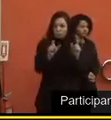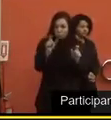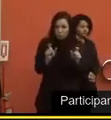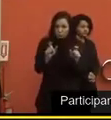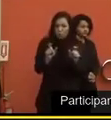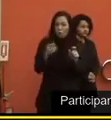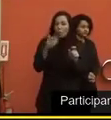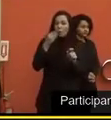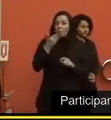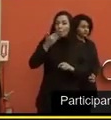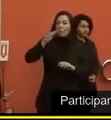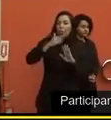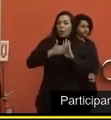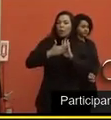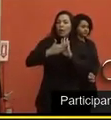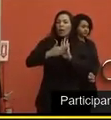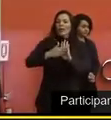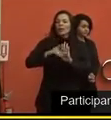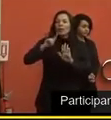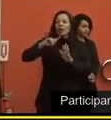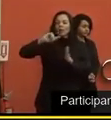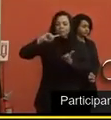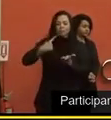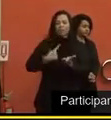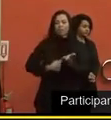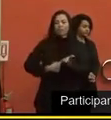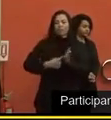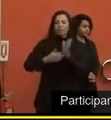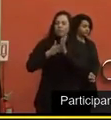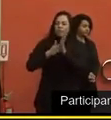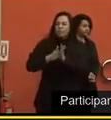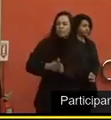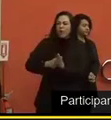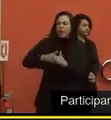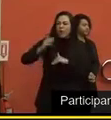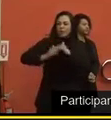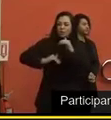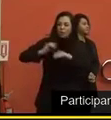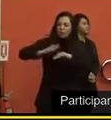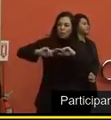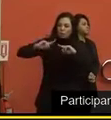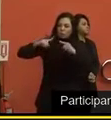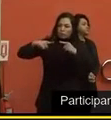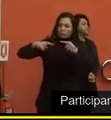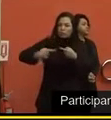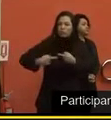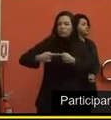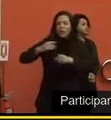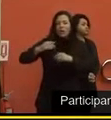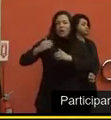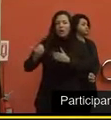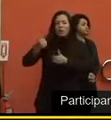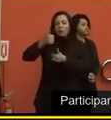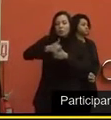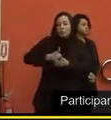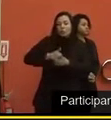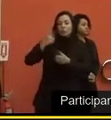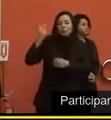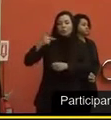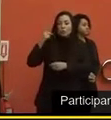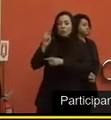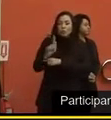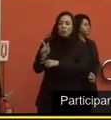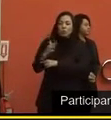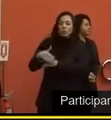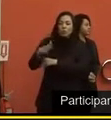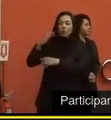que prometeram bem e fielmente cumprir os deveres do cargo de promotor de justiça substituto, para o qual foram nomeados